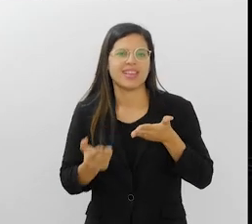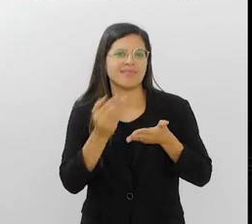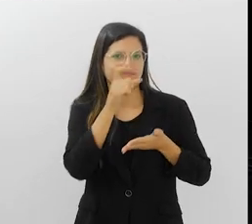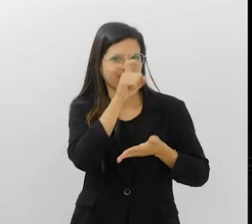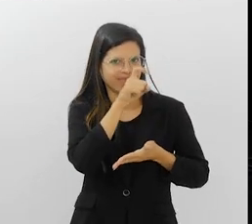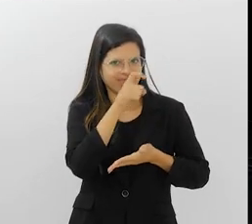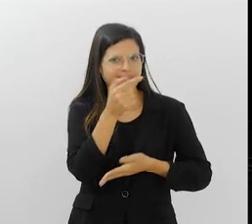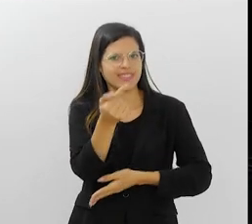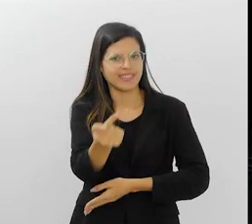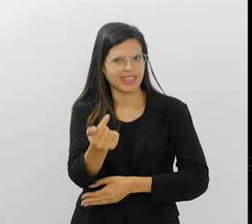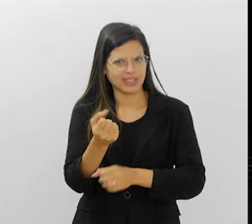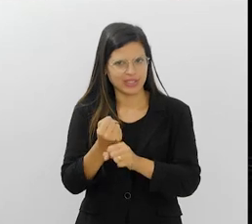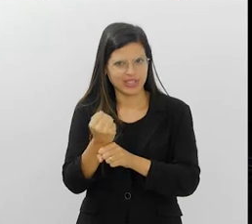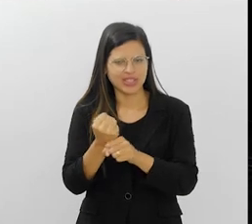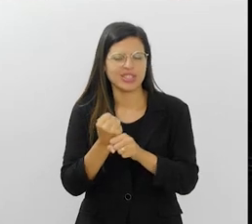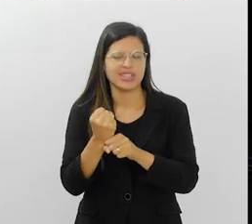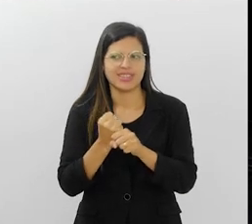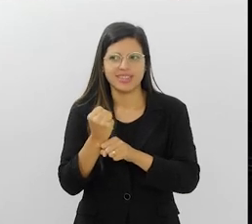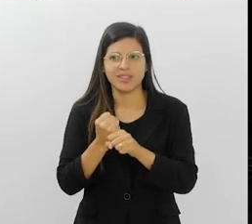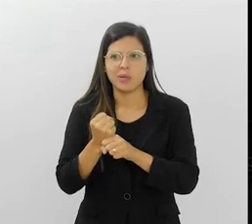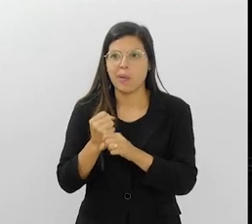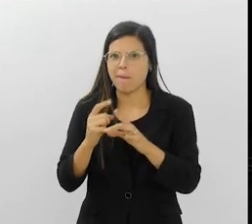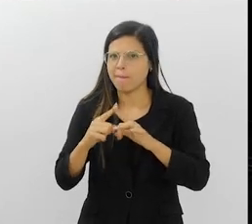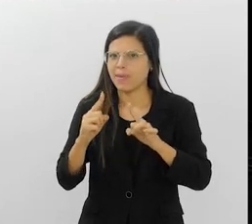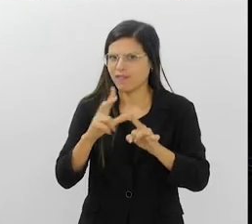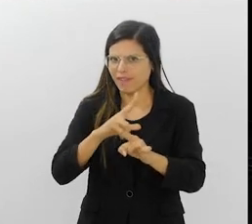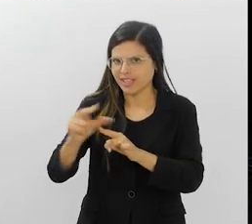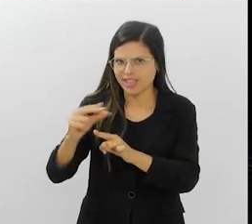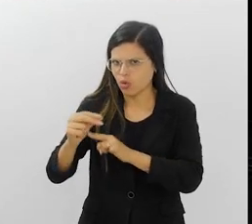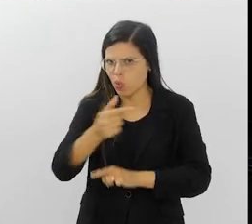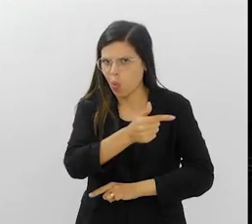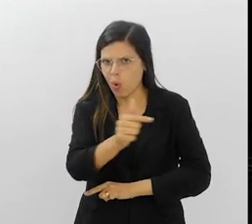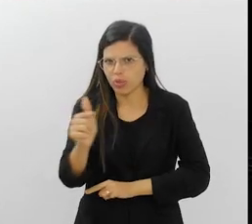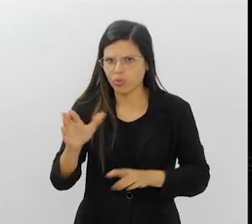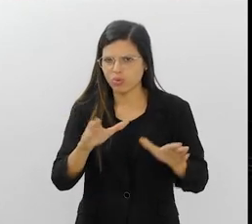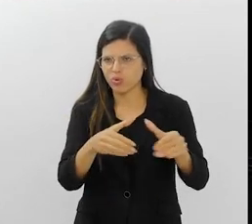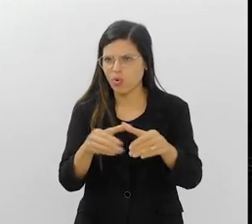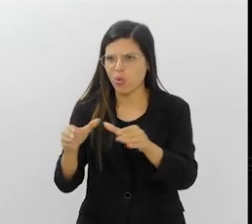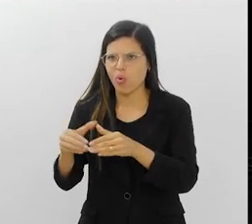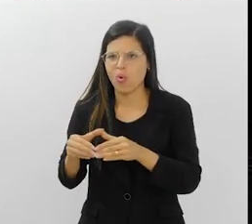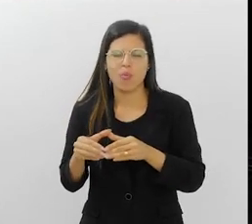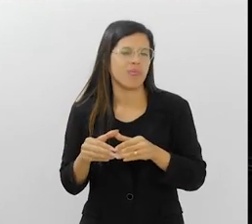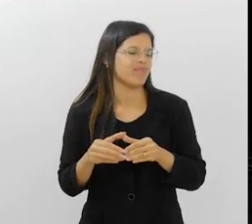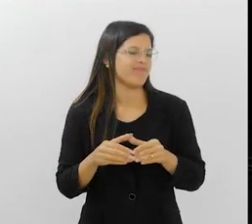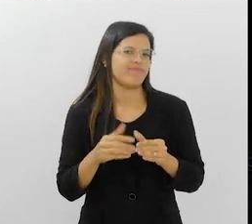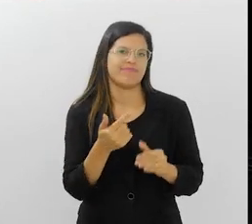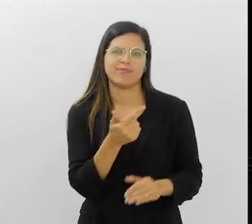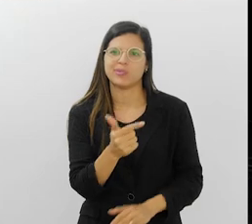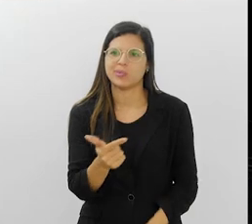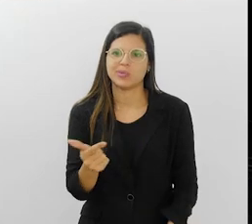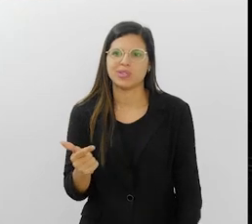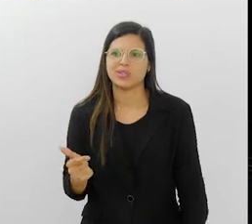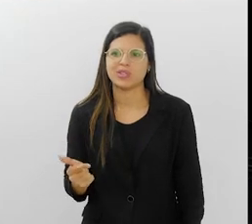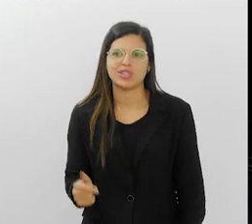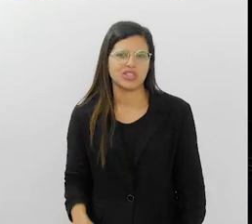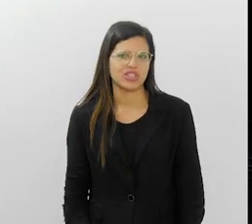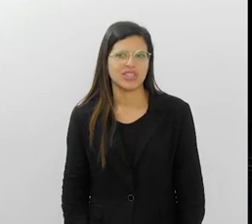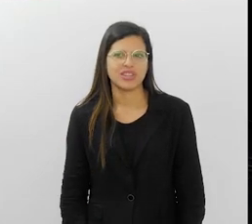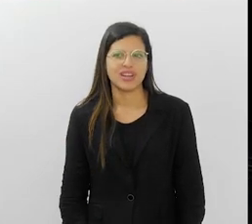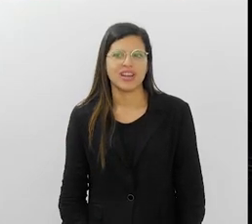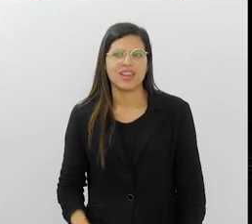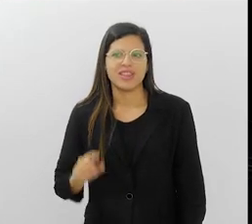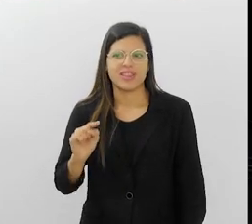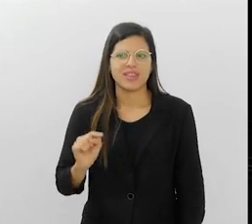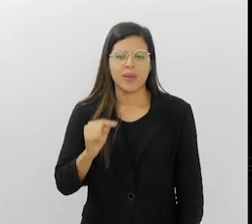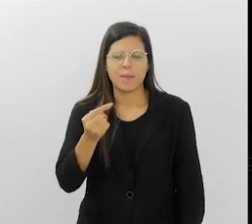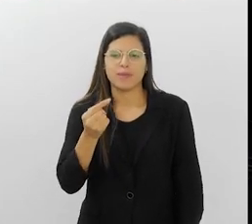7 anos? 7 anos seguidos perdendo. Mas ganhando em outras agremiações? Não, não. Naquela época não tinha muito essa coisa de você disputar em outros lugares.